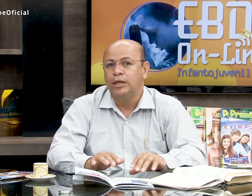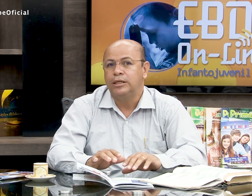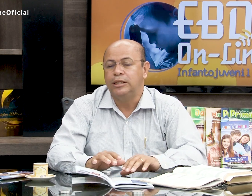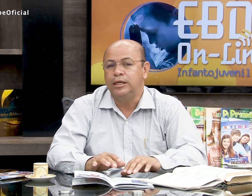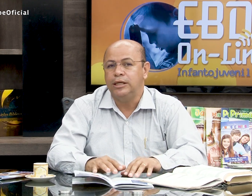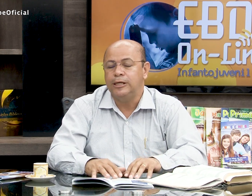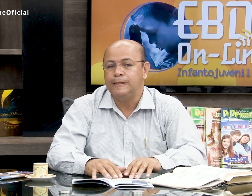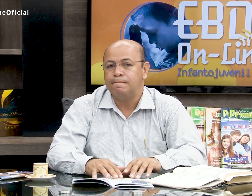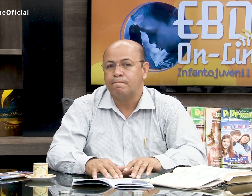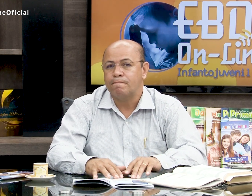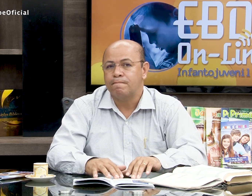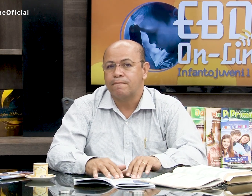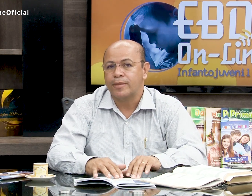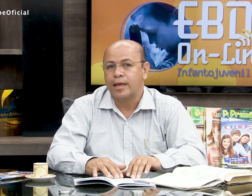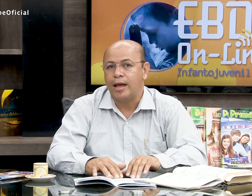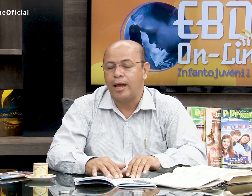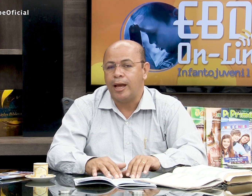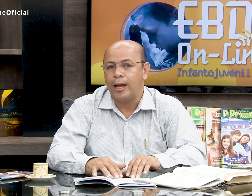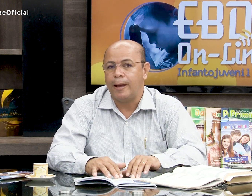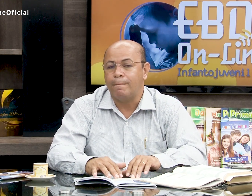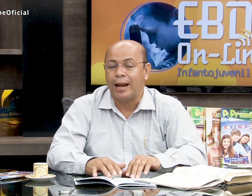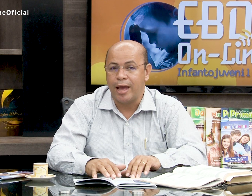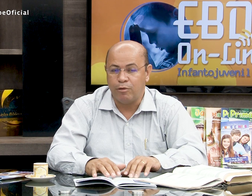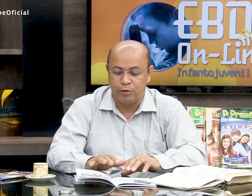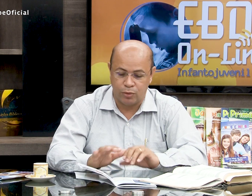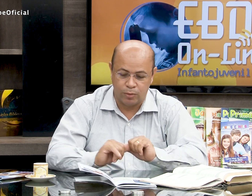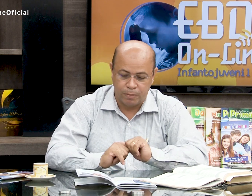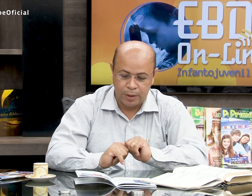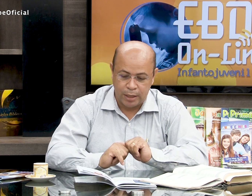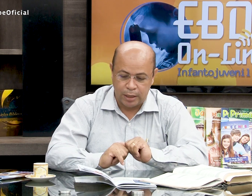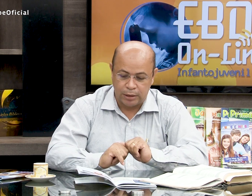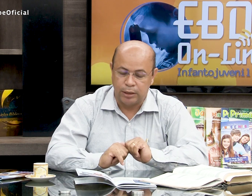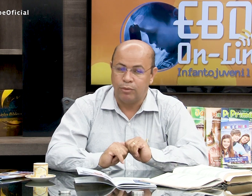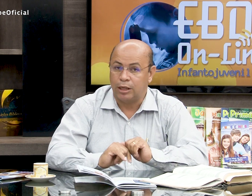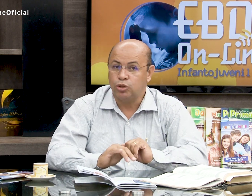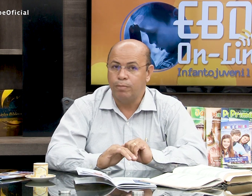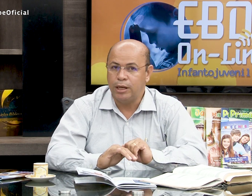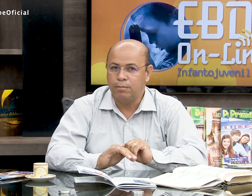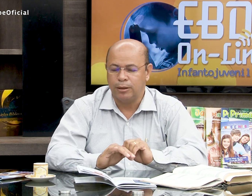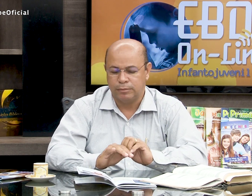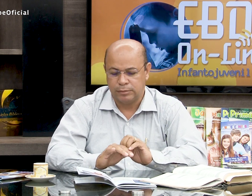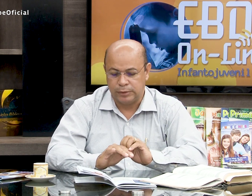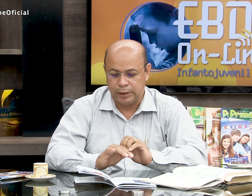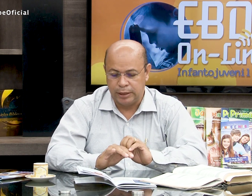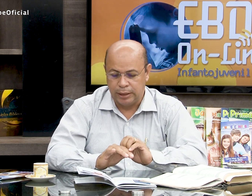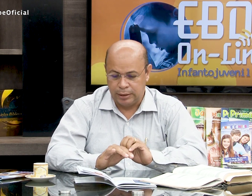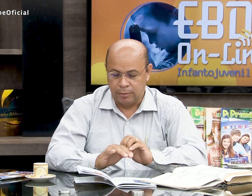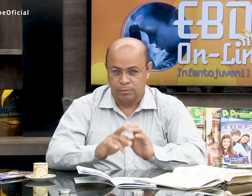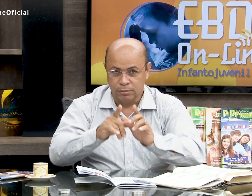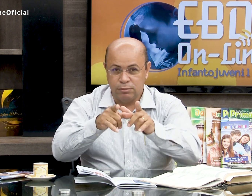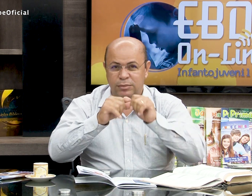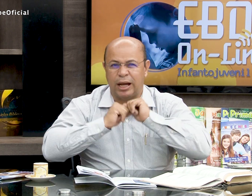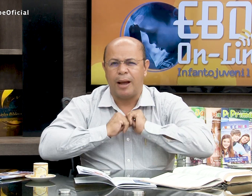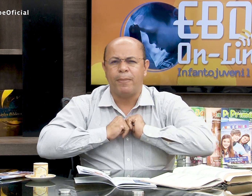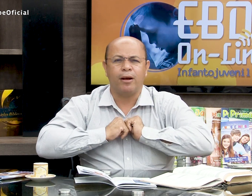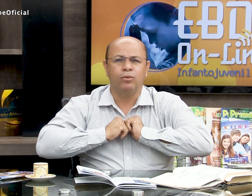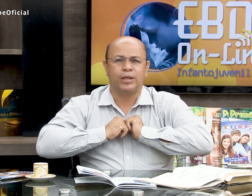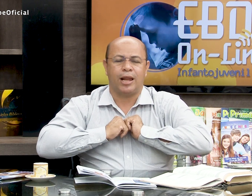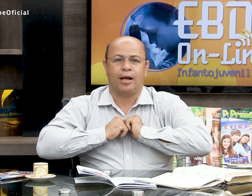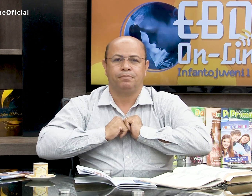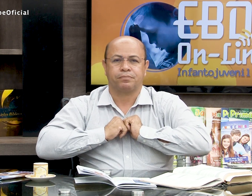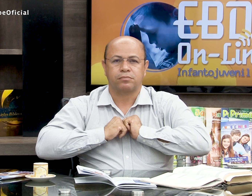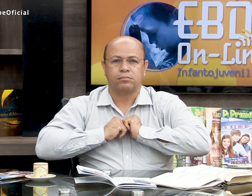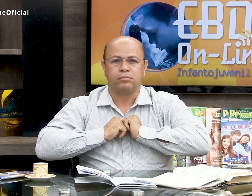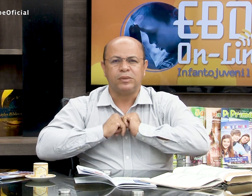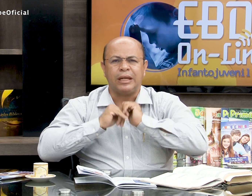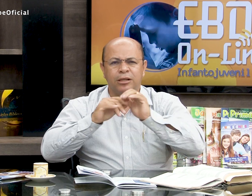orgulho que é maléfico então a soberba aí